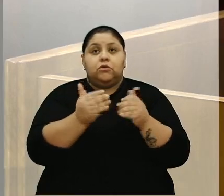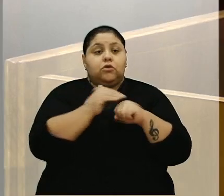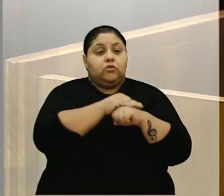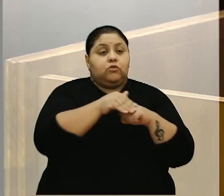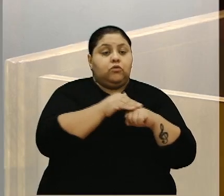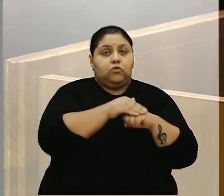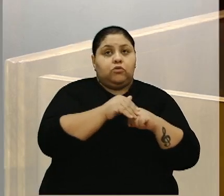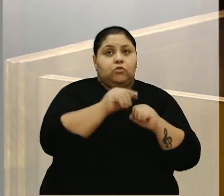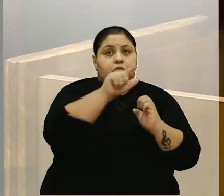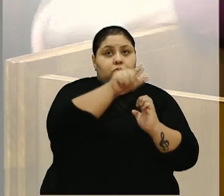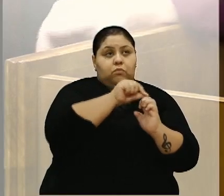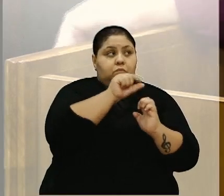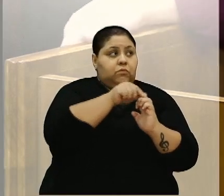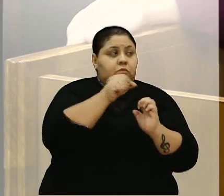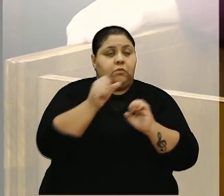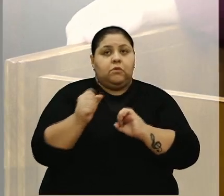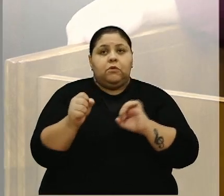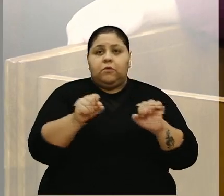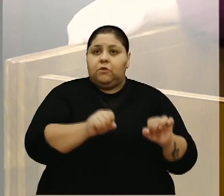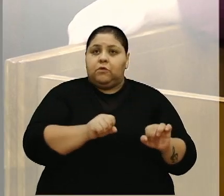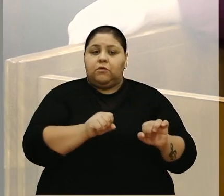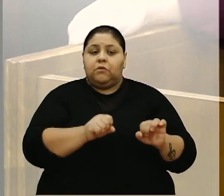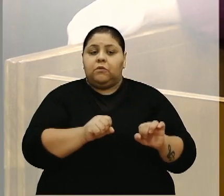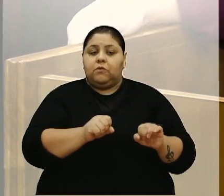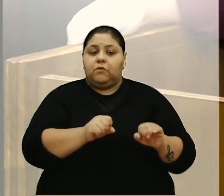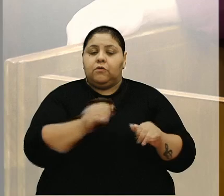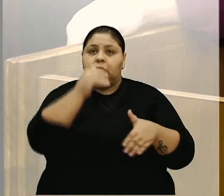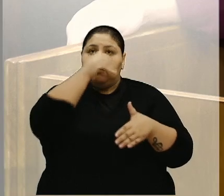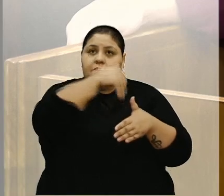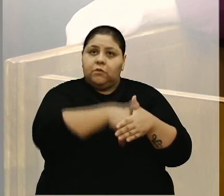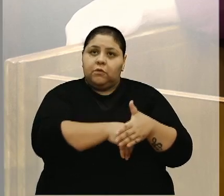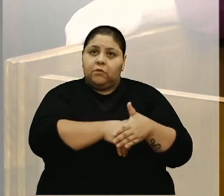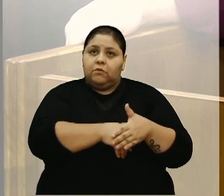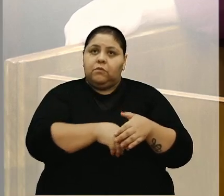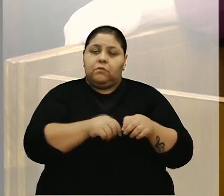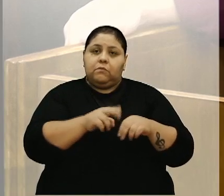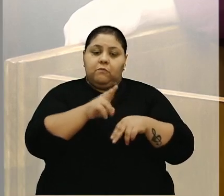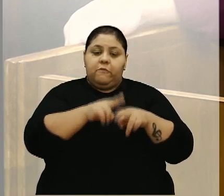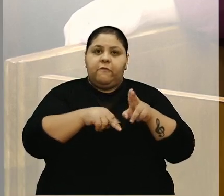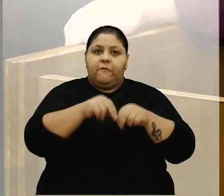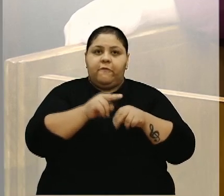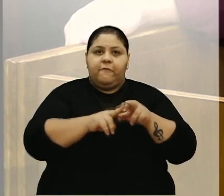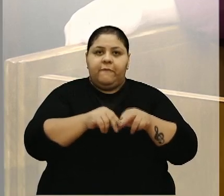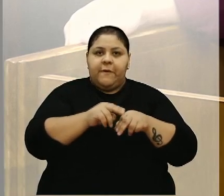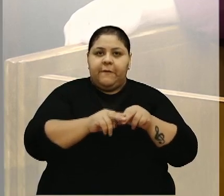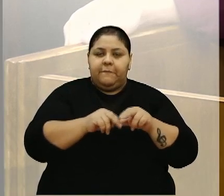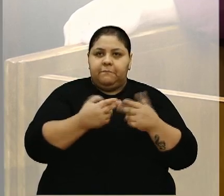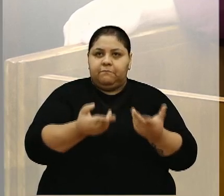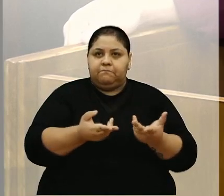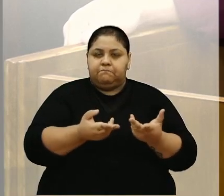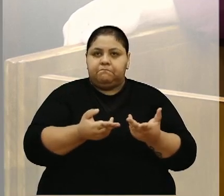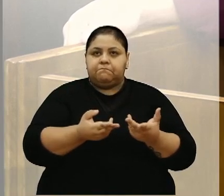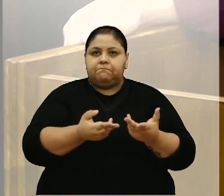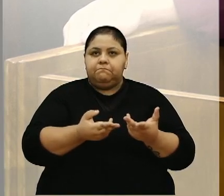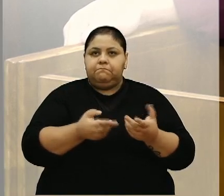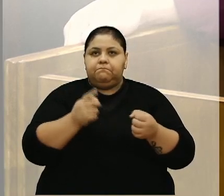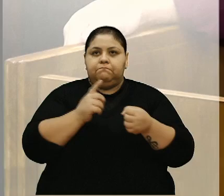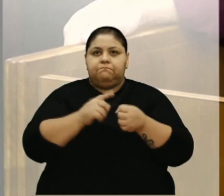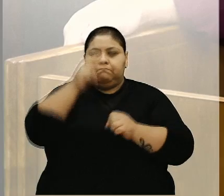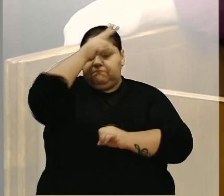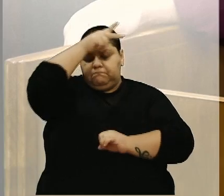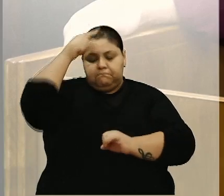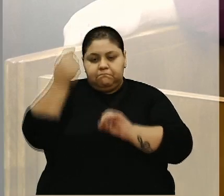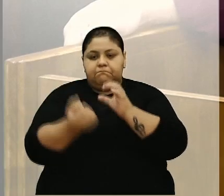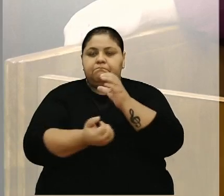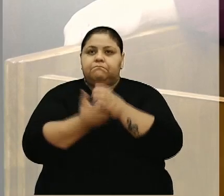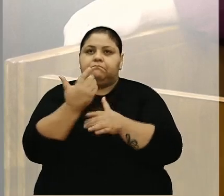esse empresário aí, para que ele coloque, né, o seu parque fabril aí nos seus municípios, gerando assim,